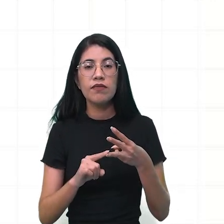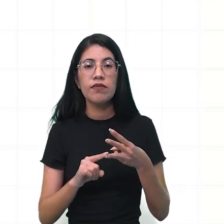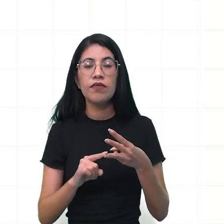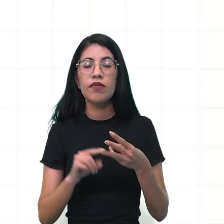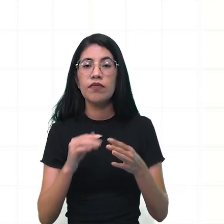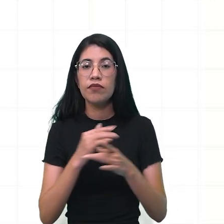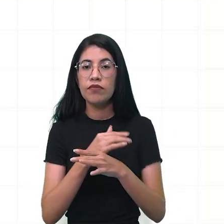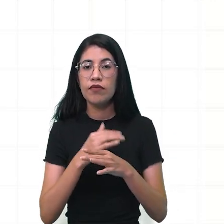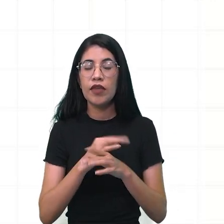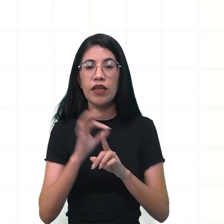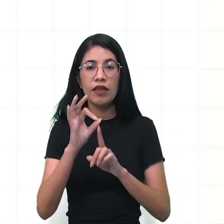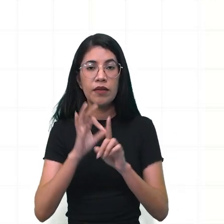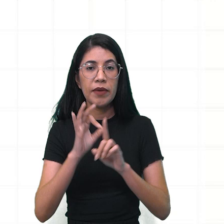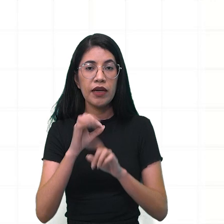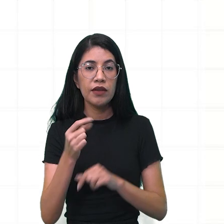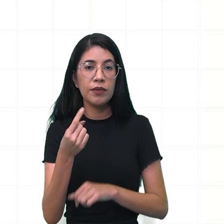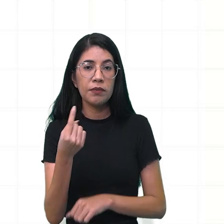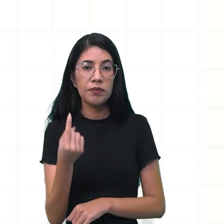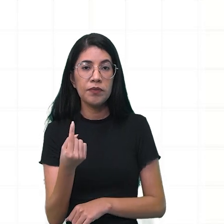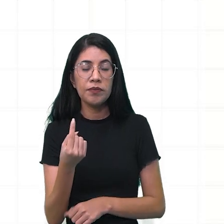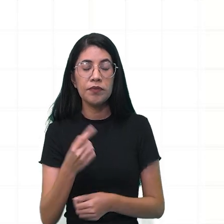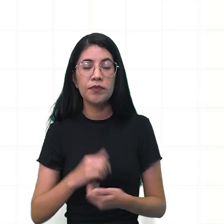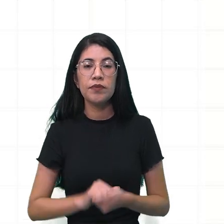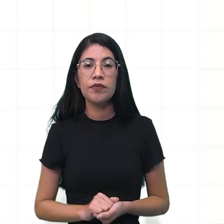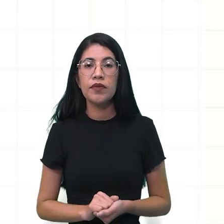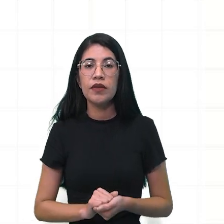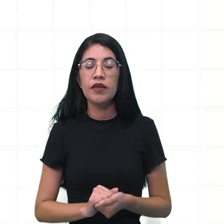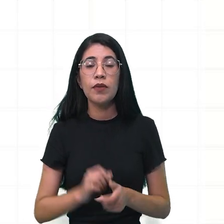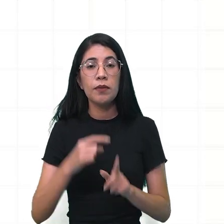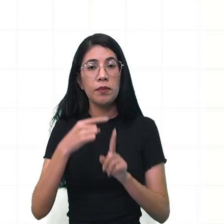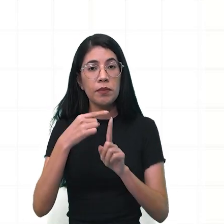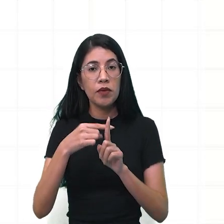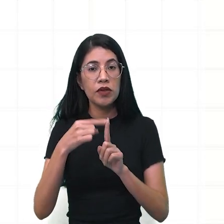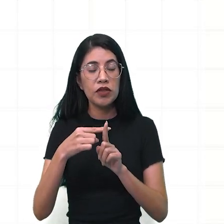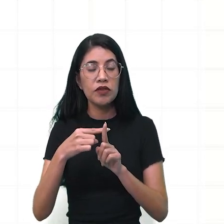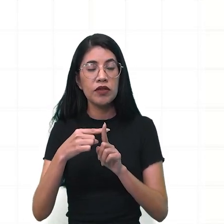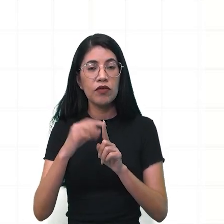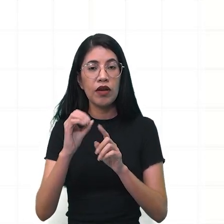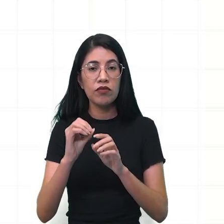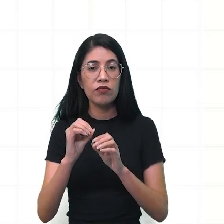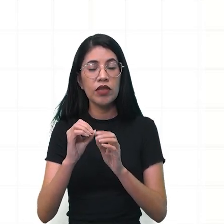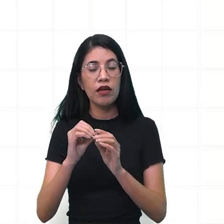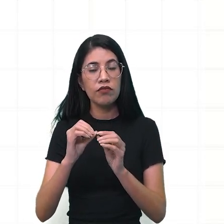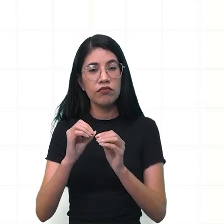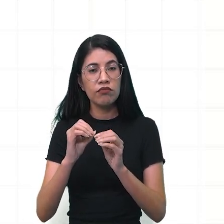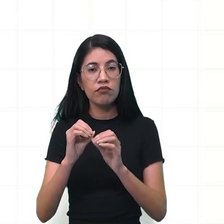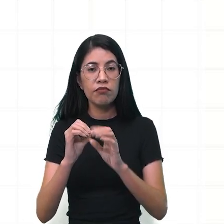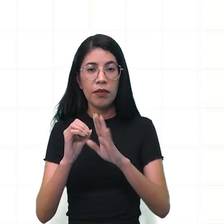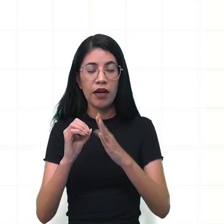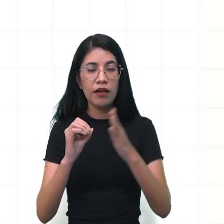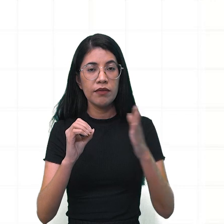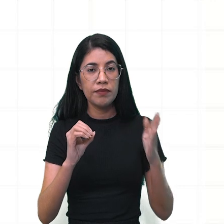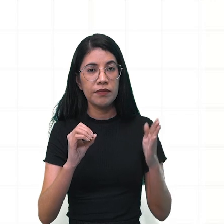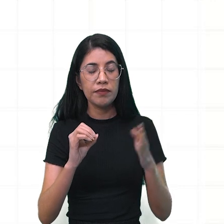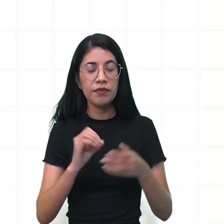a temperatura é 1 grau. Ou seja, positivo fica depois do 0. Então, aqui, 1 grau.